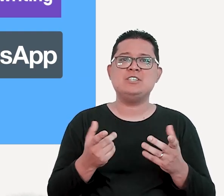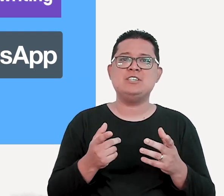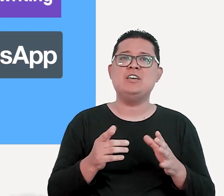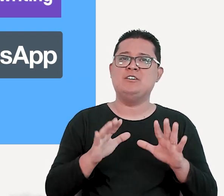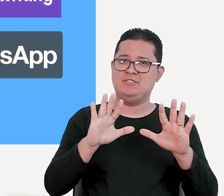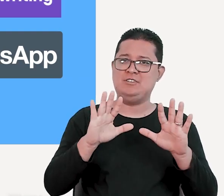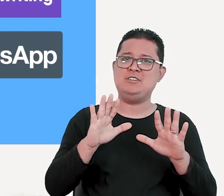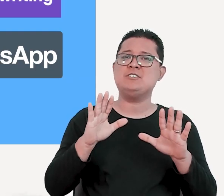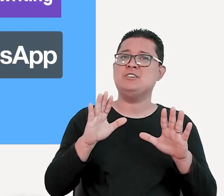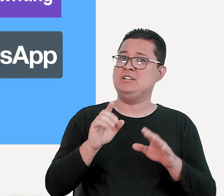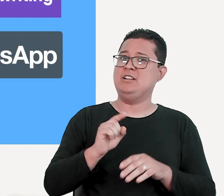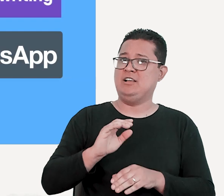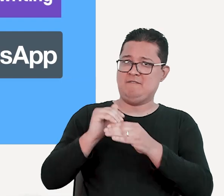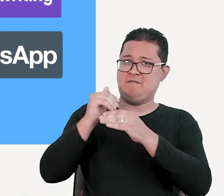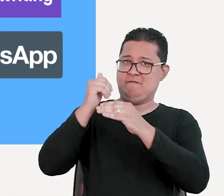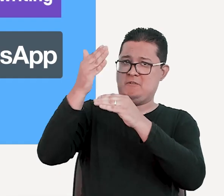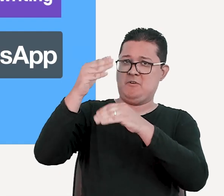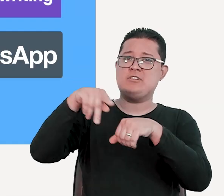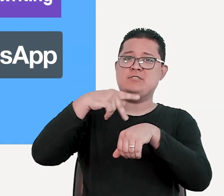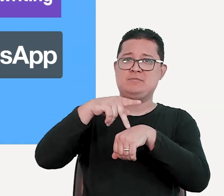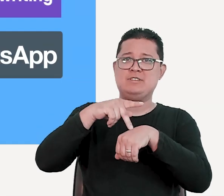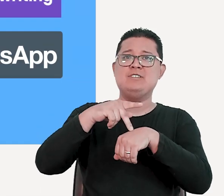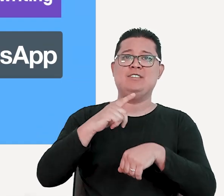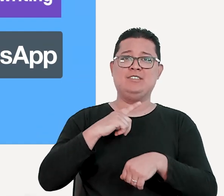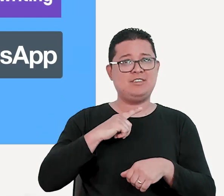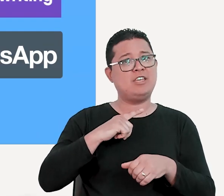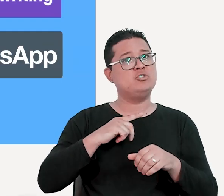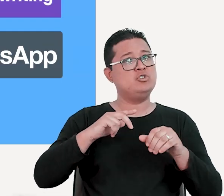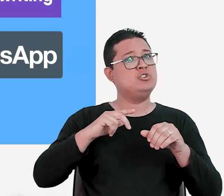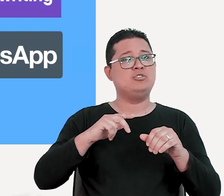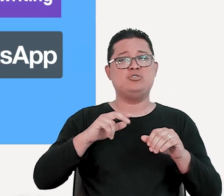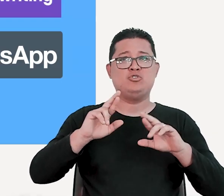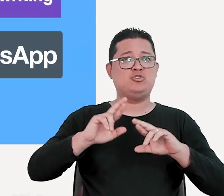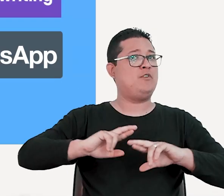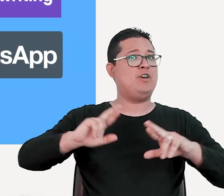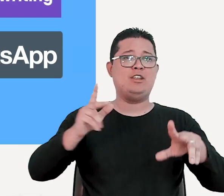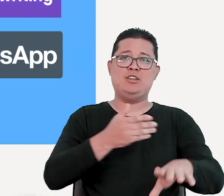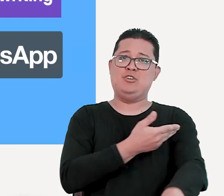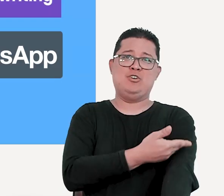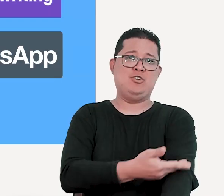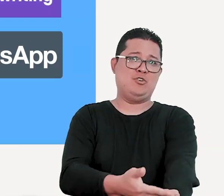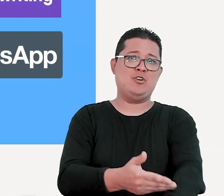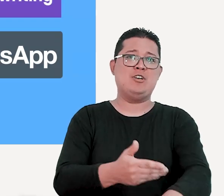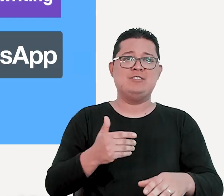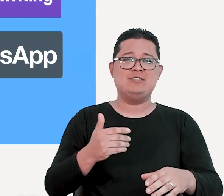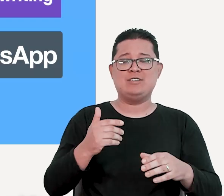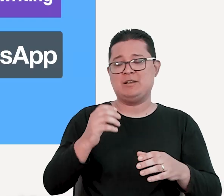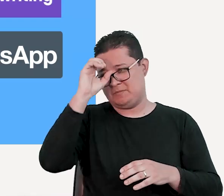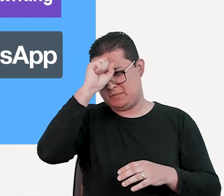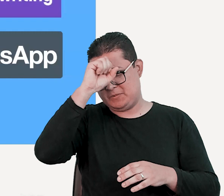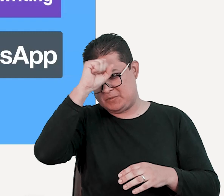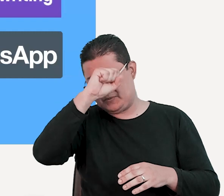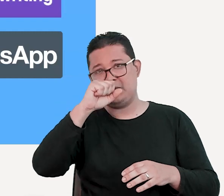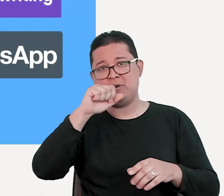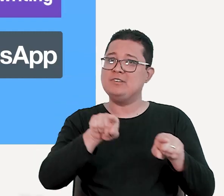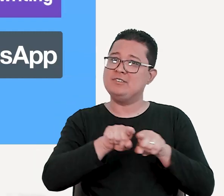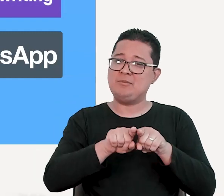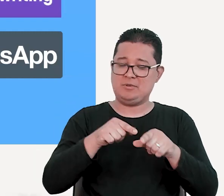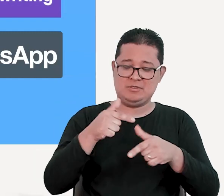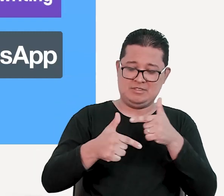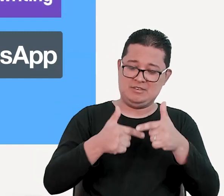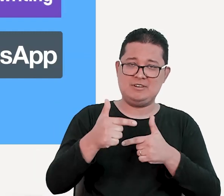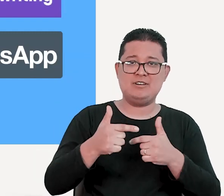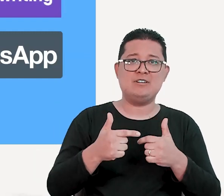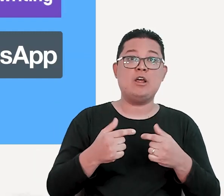de aprendizado do que tem aqui dentro. Lá fora por exemplo, eu trabalho com UX Writing, eu não